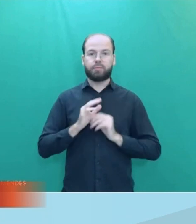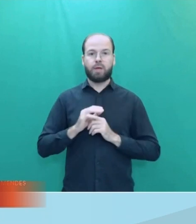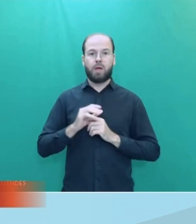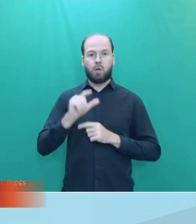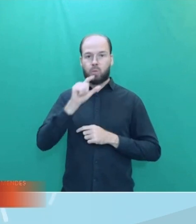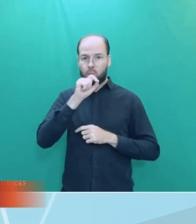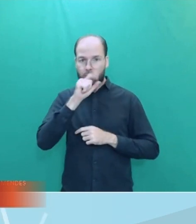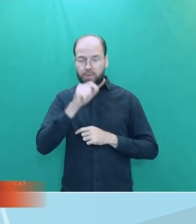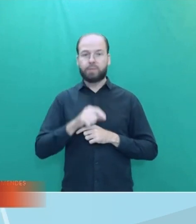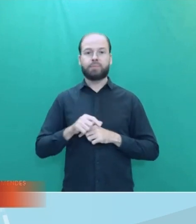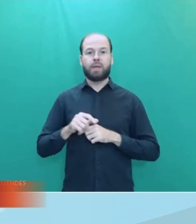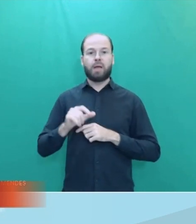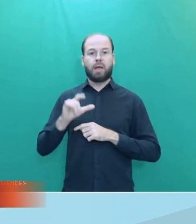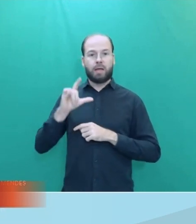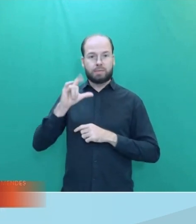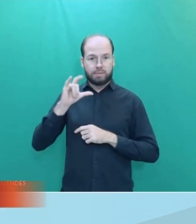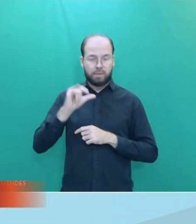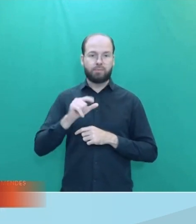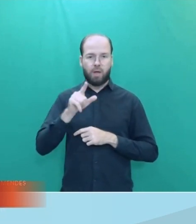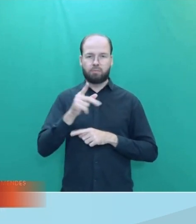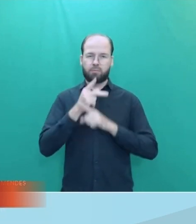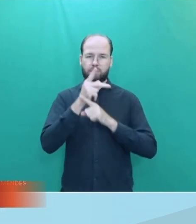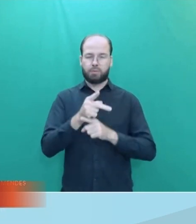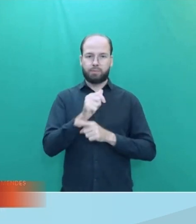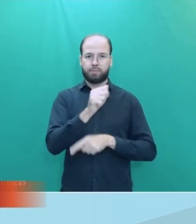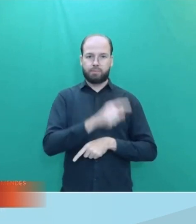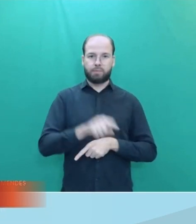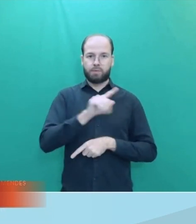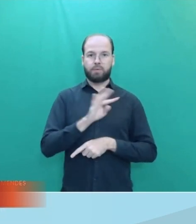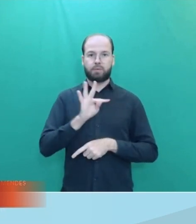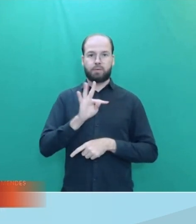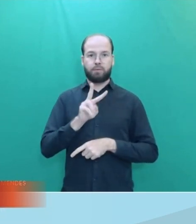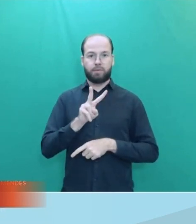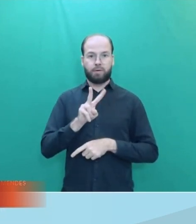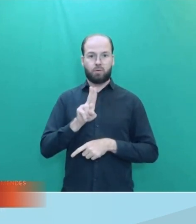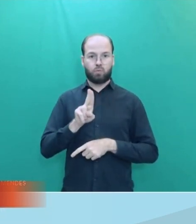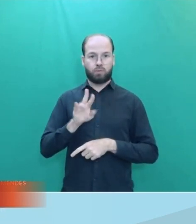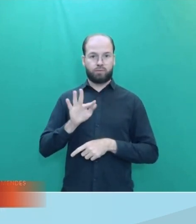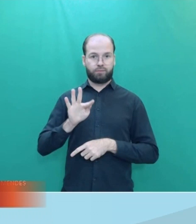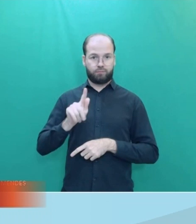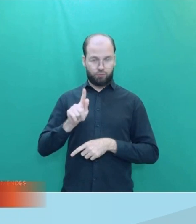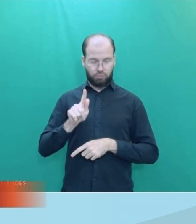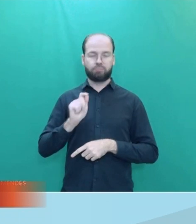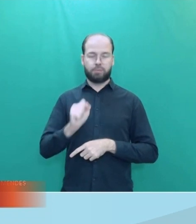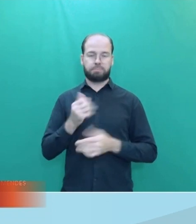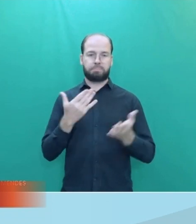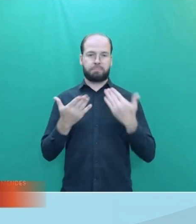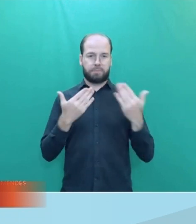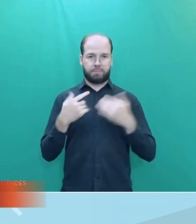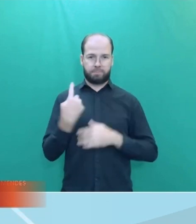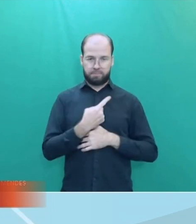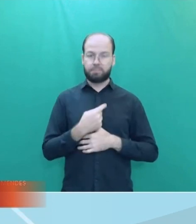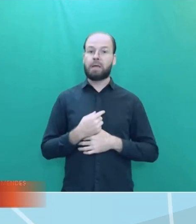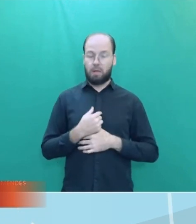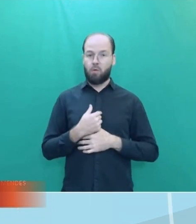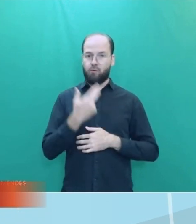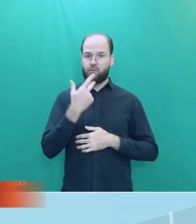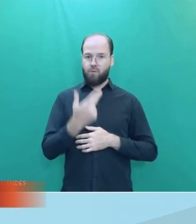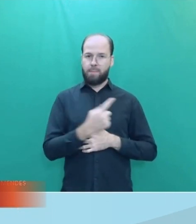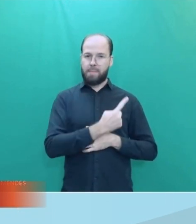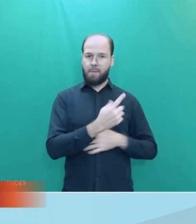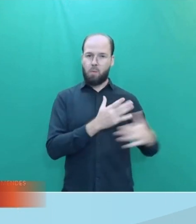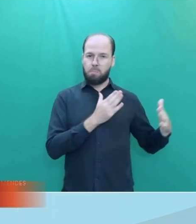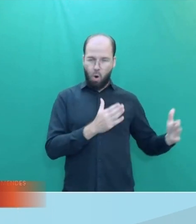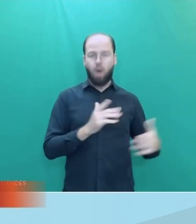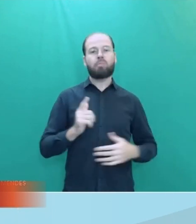no Instagram. Procura por TV UFG e conversa com a gente. Como eu disse no primeiro bloco, a gente também tem um aplicativo, viu? Se